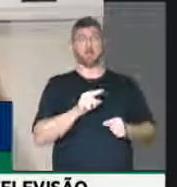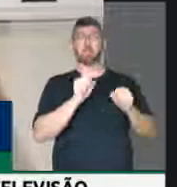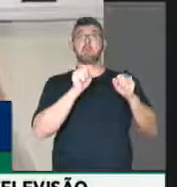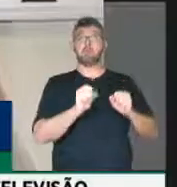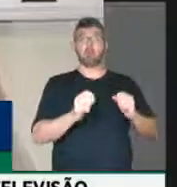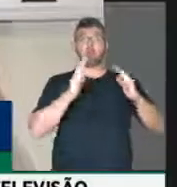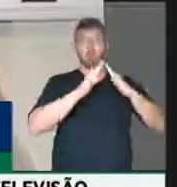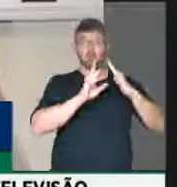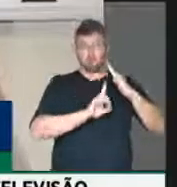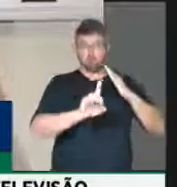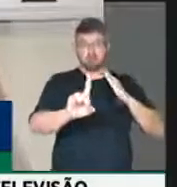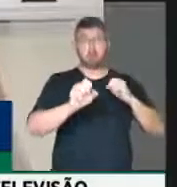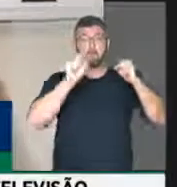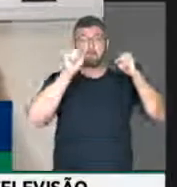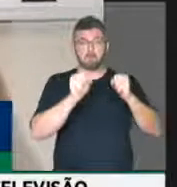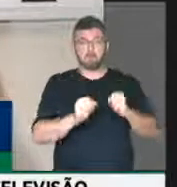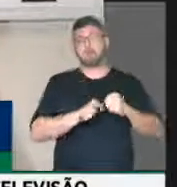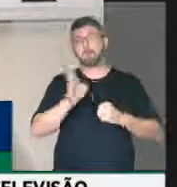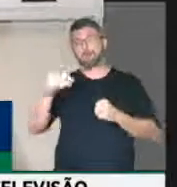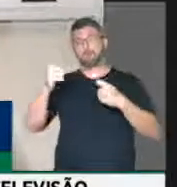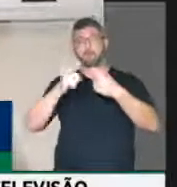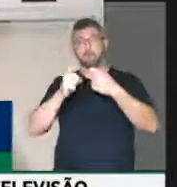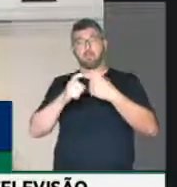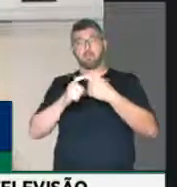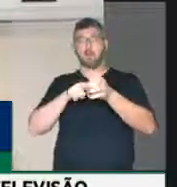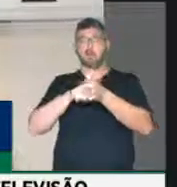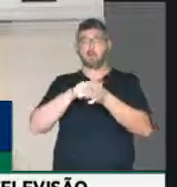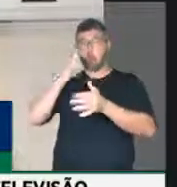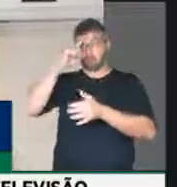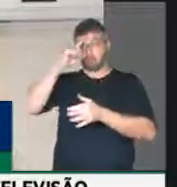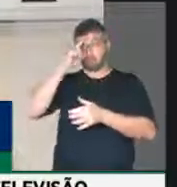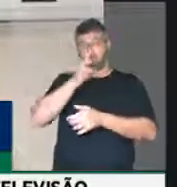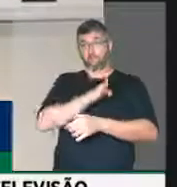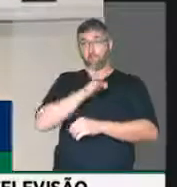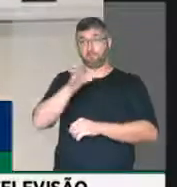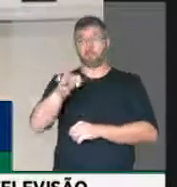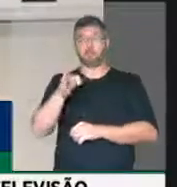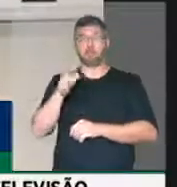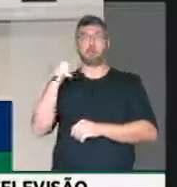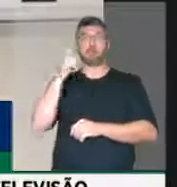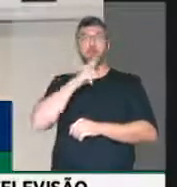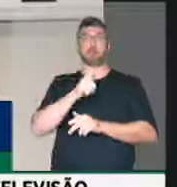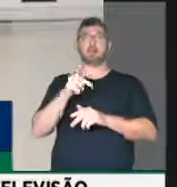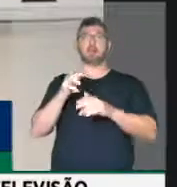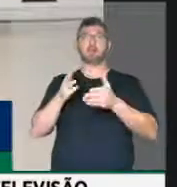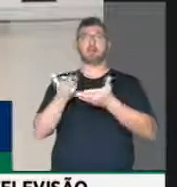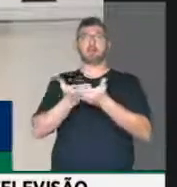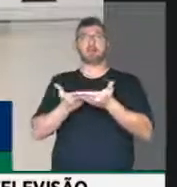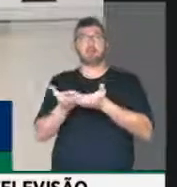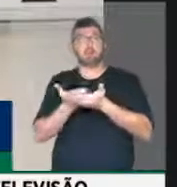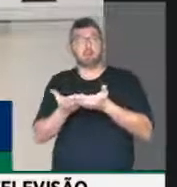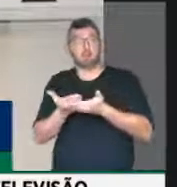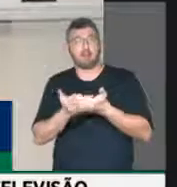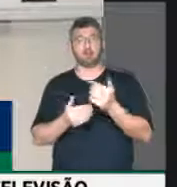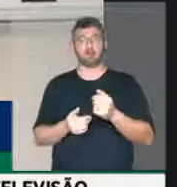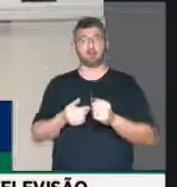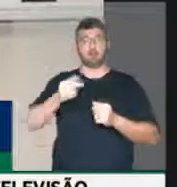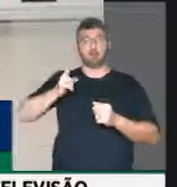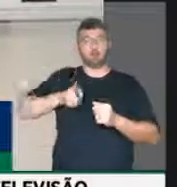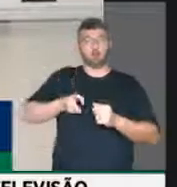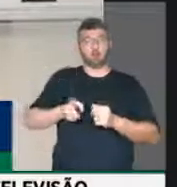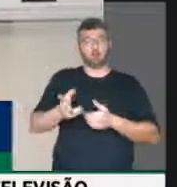sair de casa, podem ir aos consultórios, podem ir aos hospitais para se tratarem, para continuarem